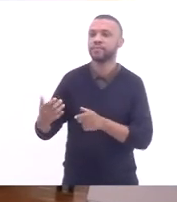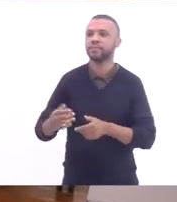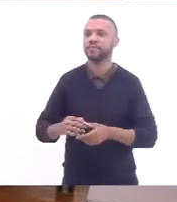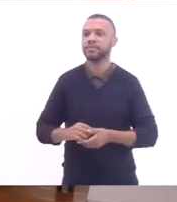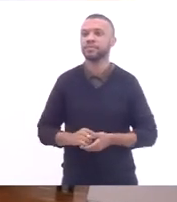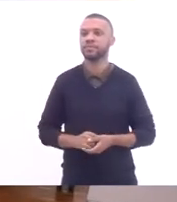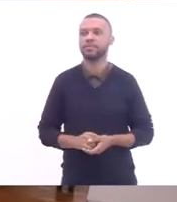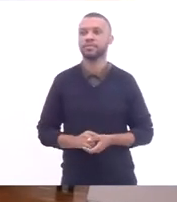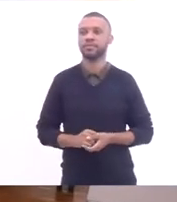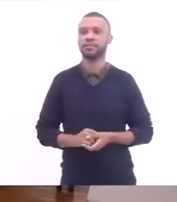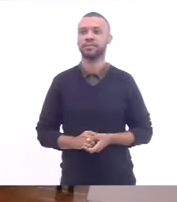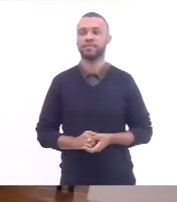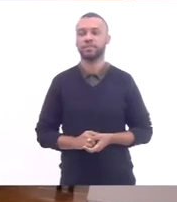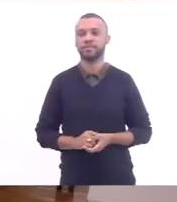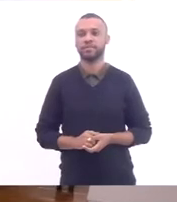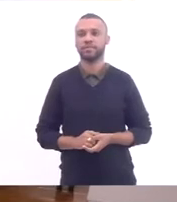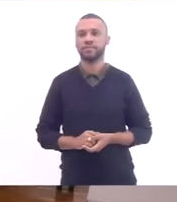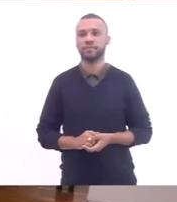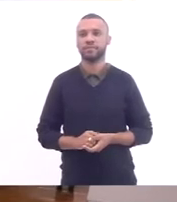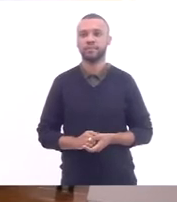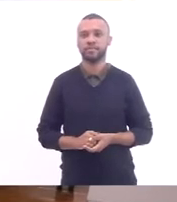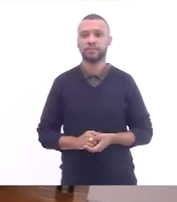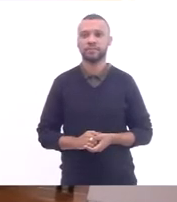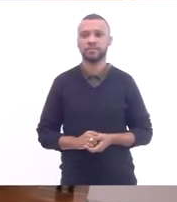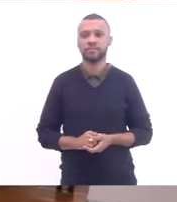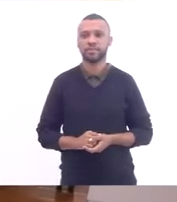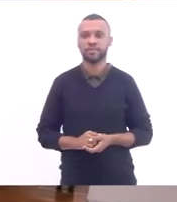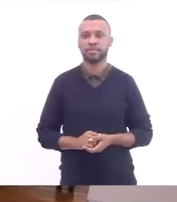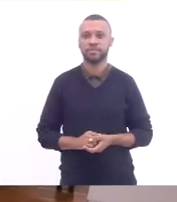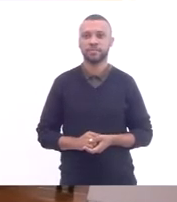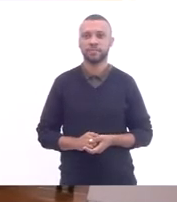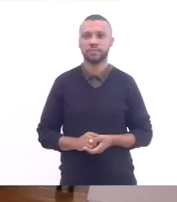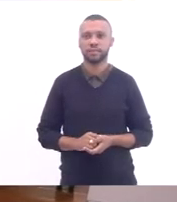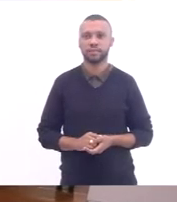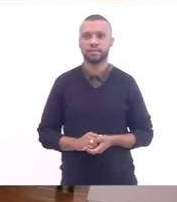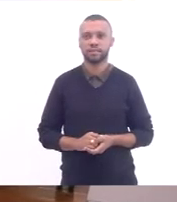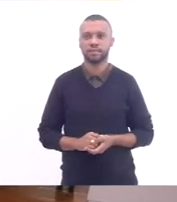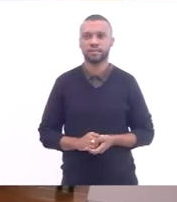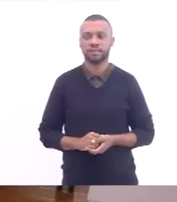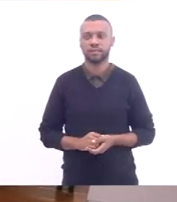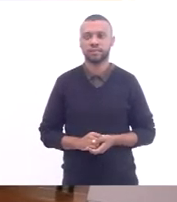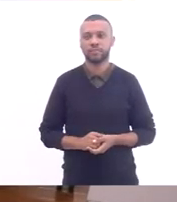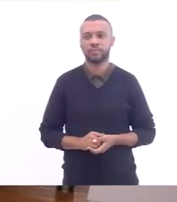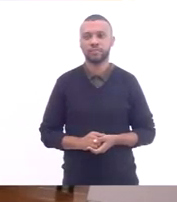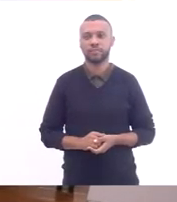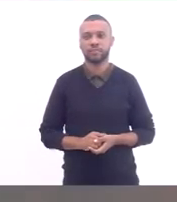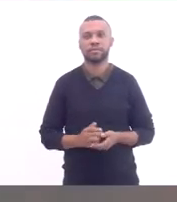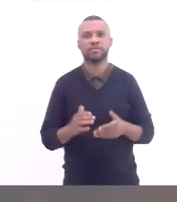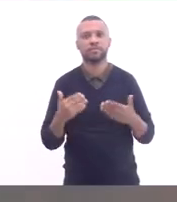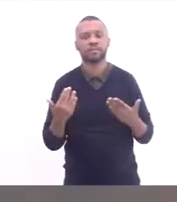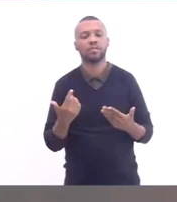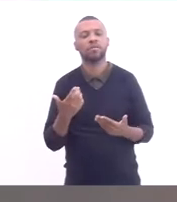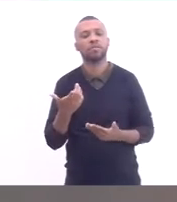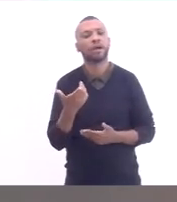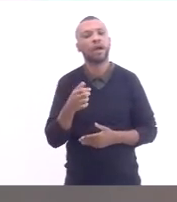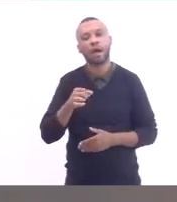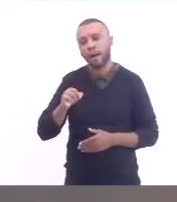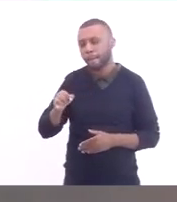Posso fazer qualquer abertura, então é ela que vai fazer a apresentação. Bom, eu vou, então,